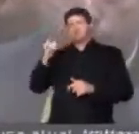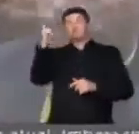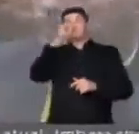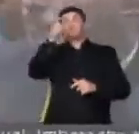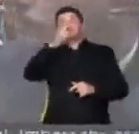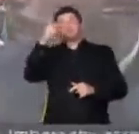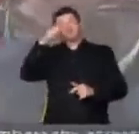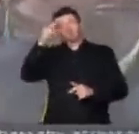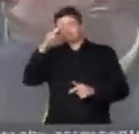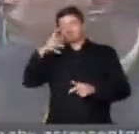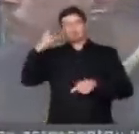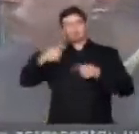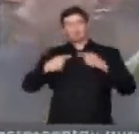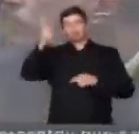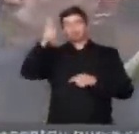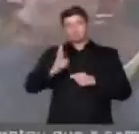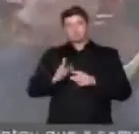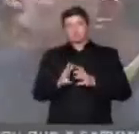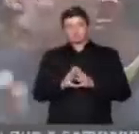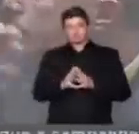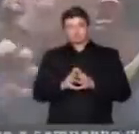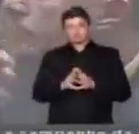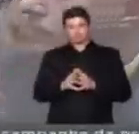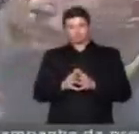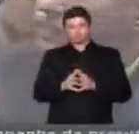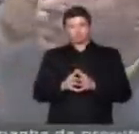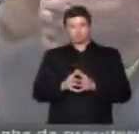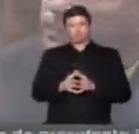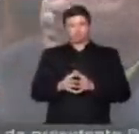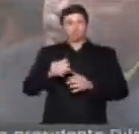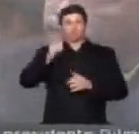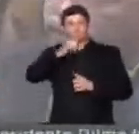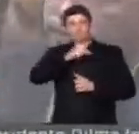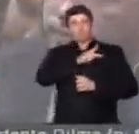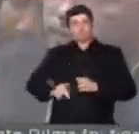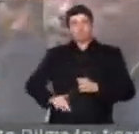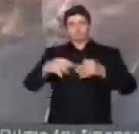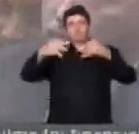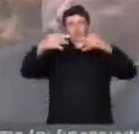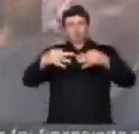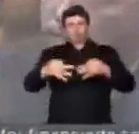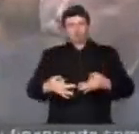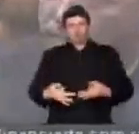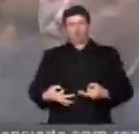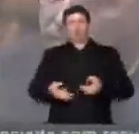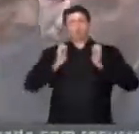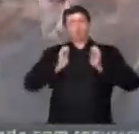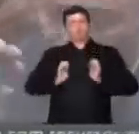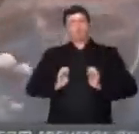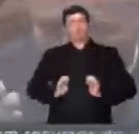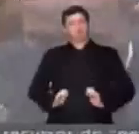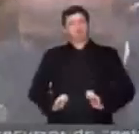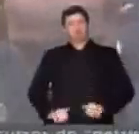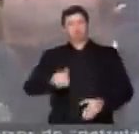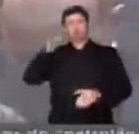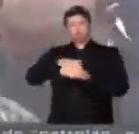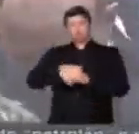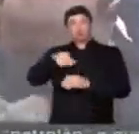da história política brasileira. Uma presidenta honesta, honrada,